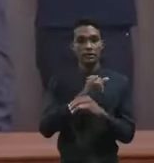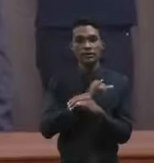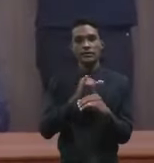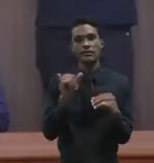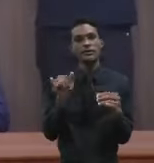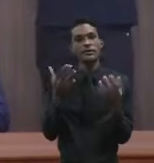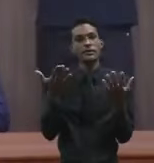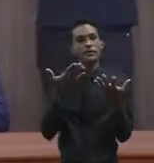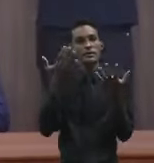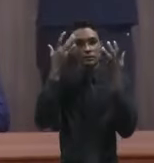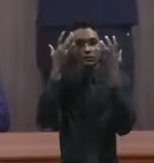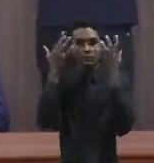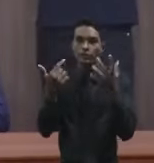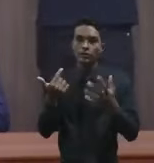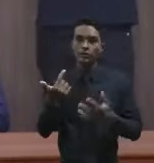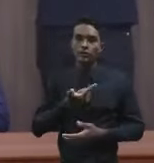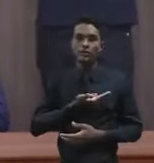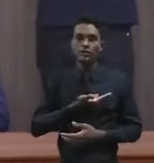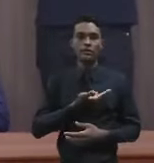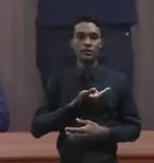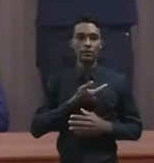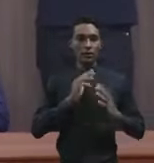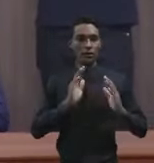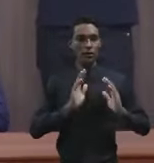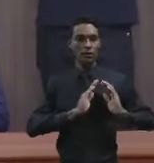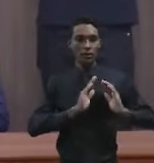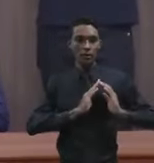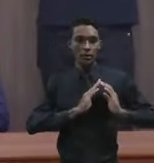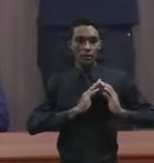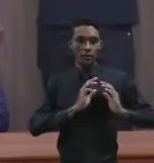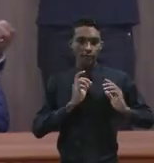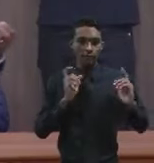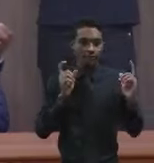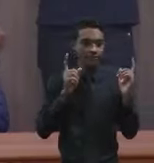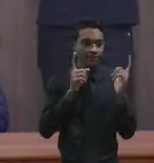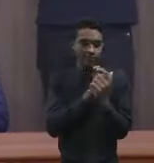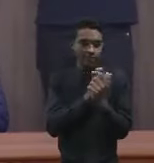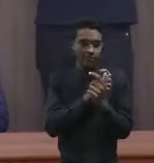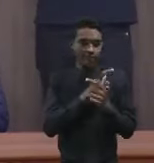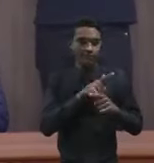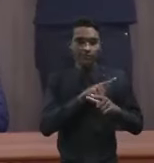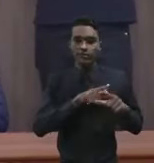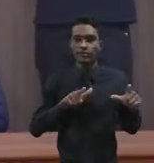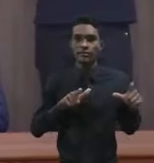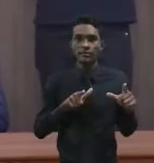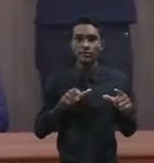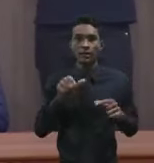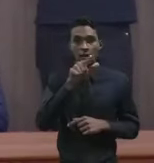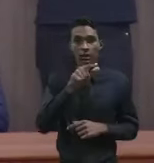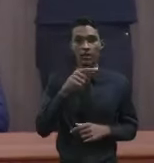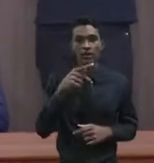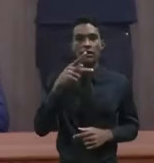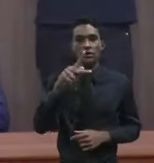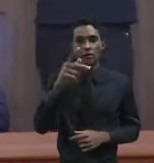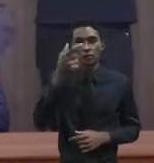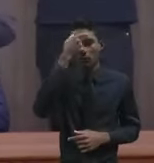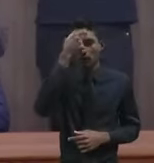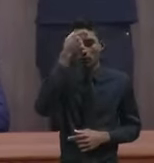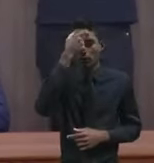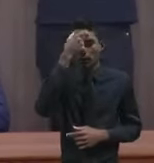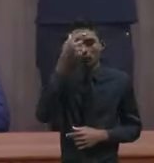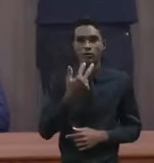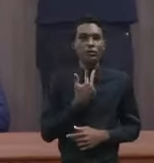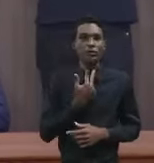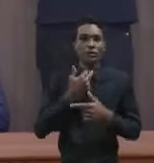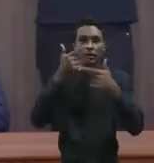cá, não deixa a tua casa vazia, a tua mente não pode estar vazio, teu coração